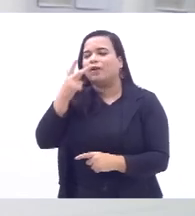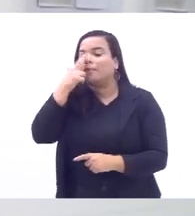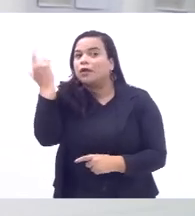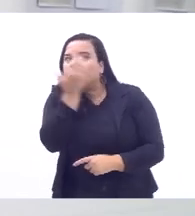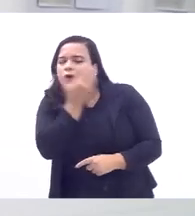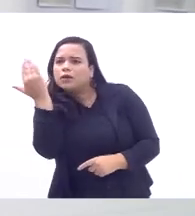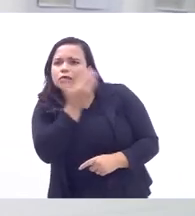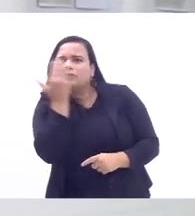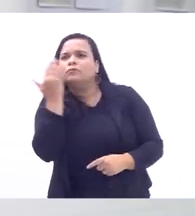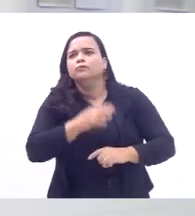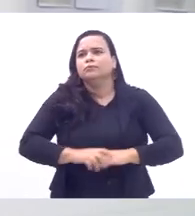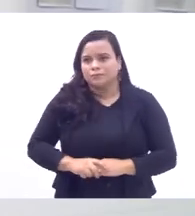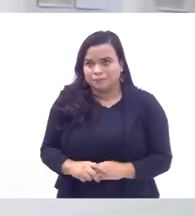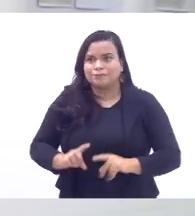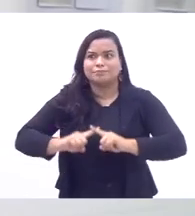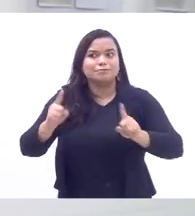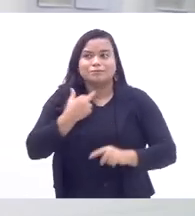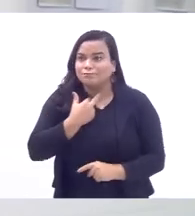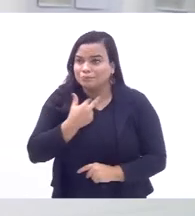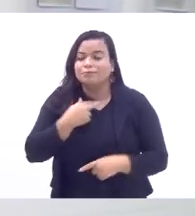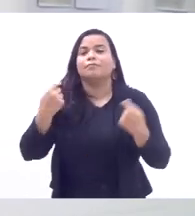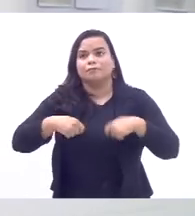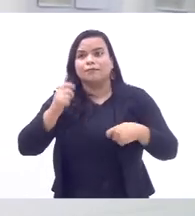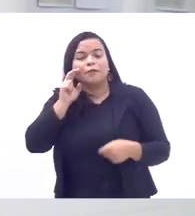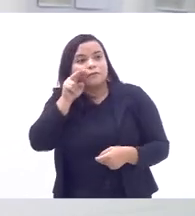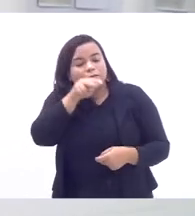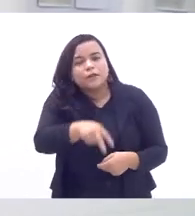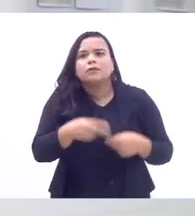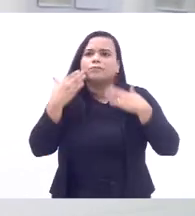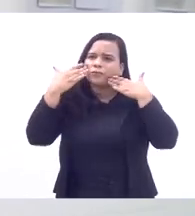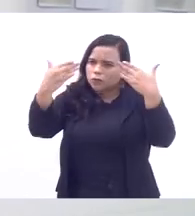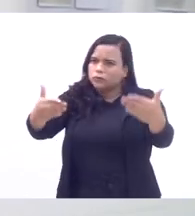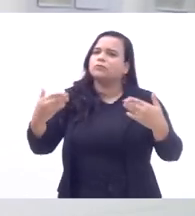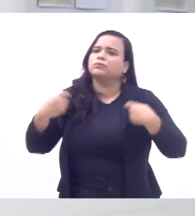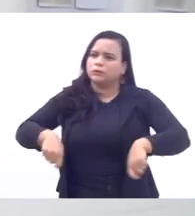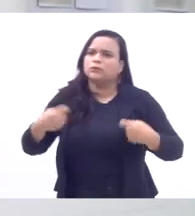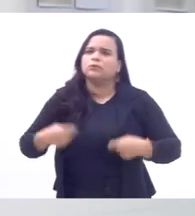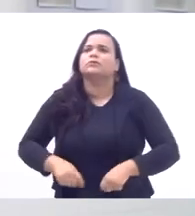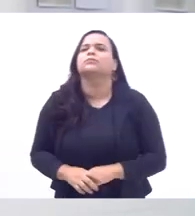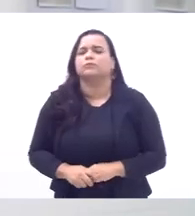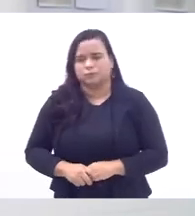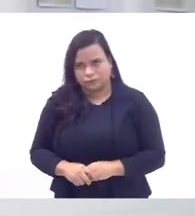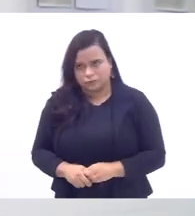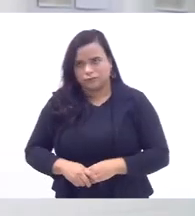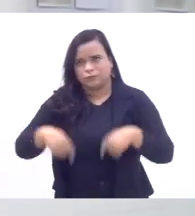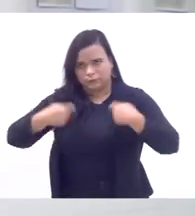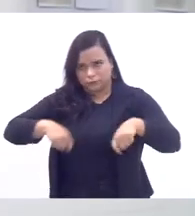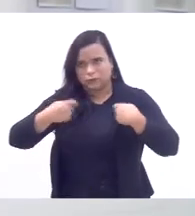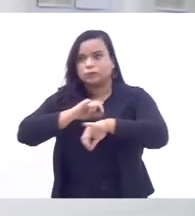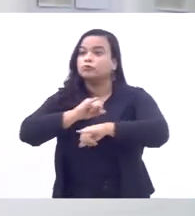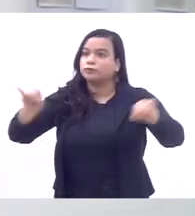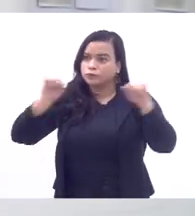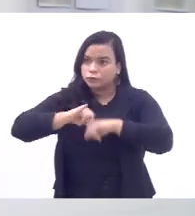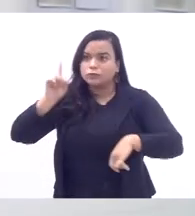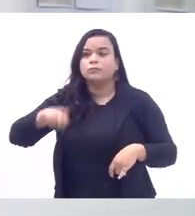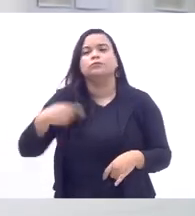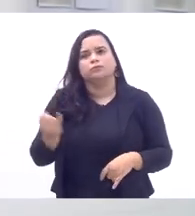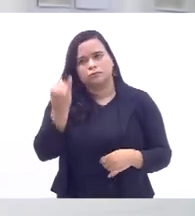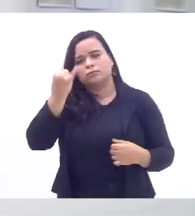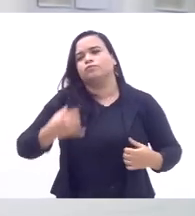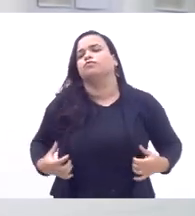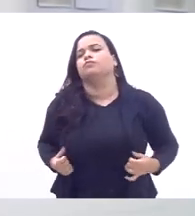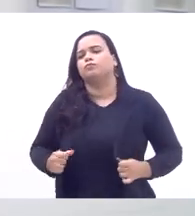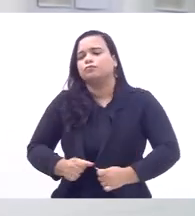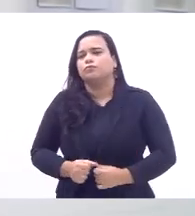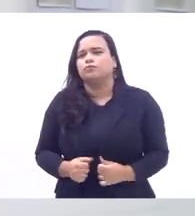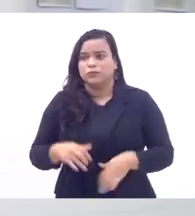eles. Mas não pode estar. A gente precisa se mostrar. A gente precisa divulgar. É importante. Às